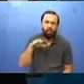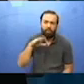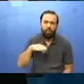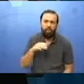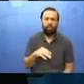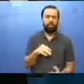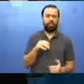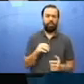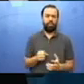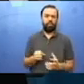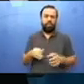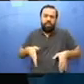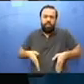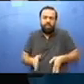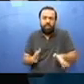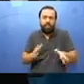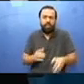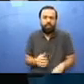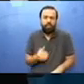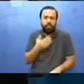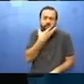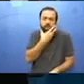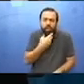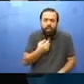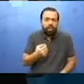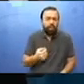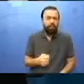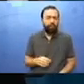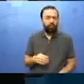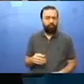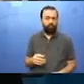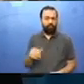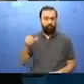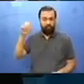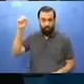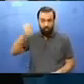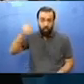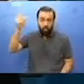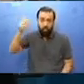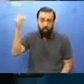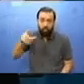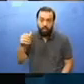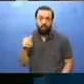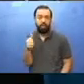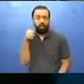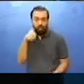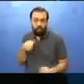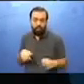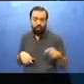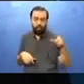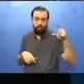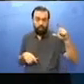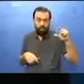chance de nascerem machos. Então vejam, mais sol, fêmeas, menos sol, machos. Mas muito bem, depois deste